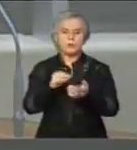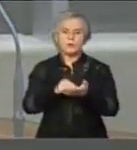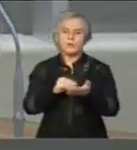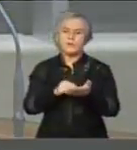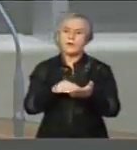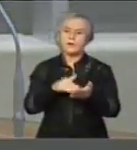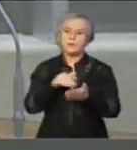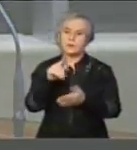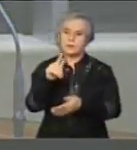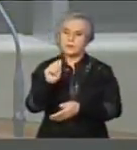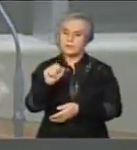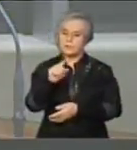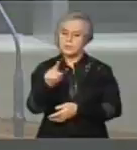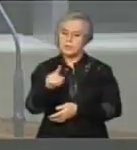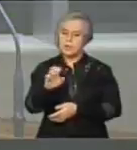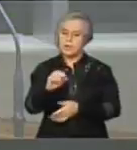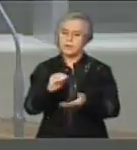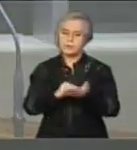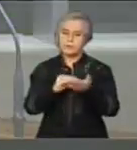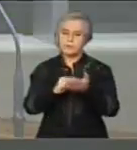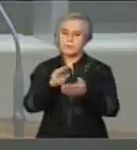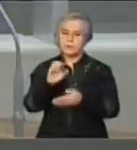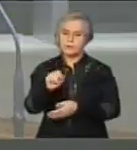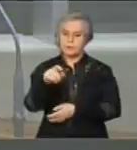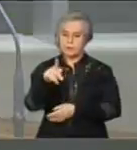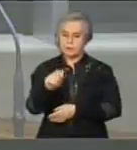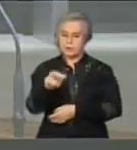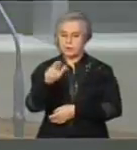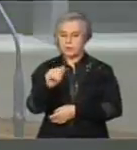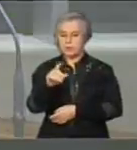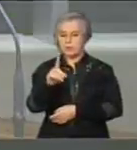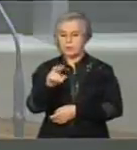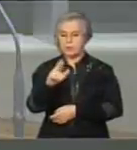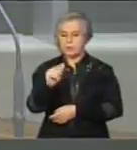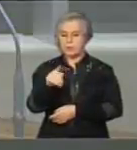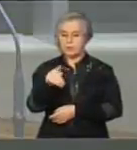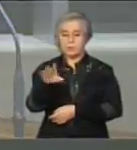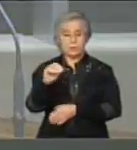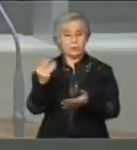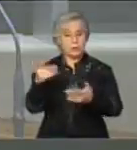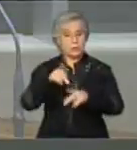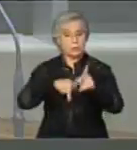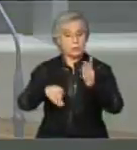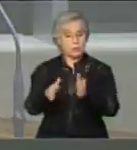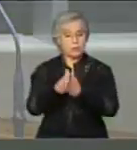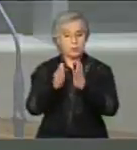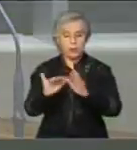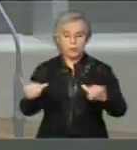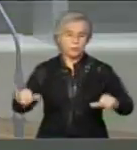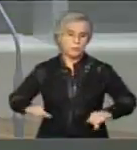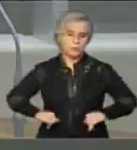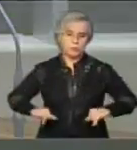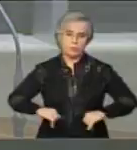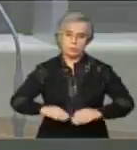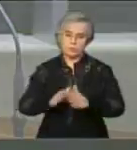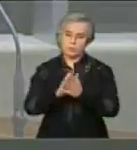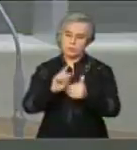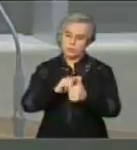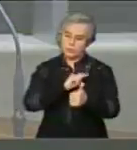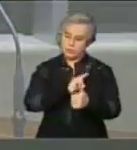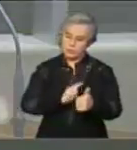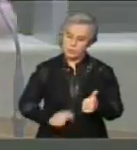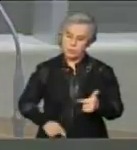e esparadrapo, enquanto a população mais empobrecida sofre. Governador, vice, secretários